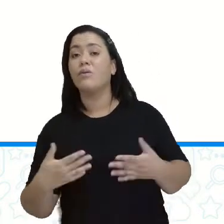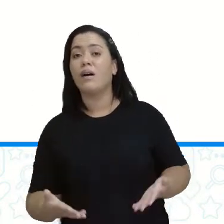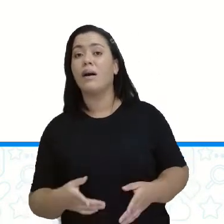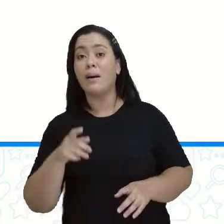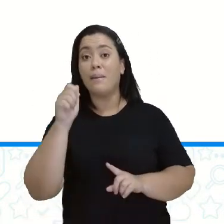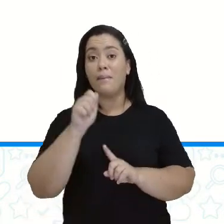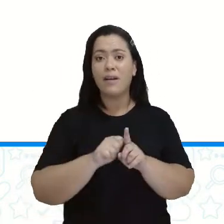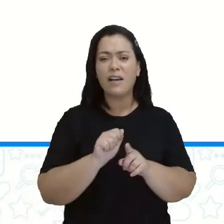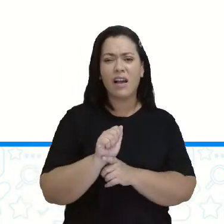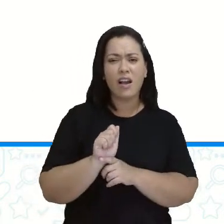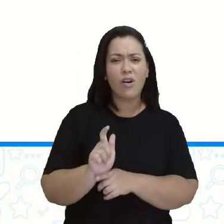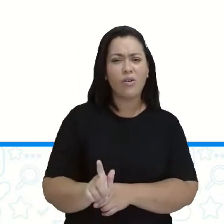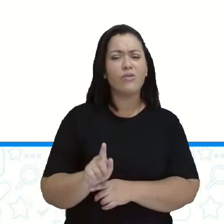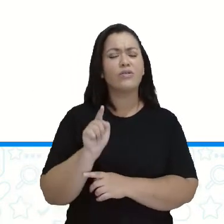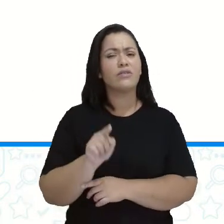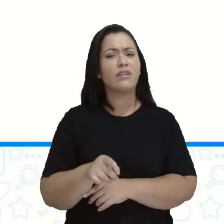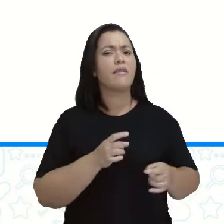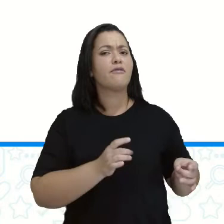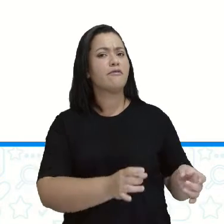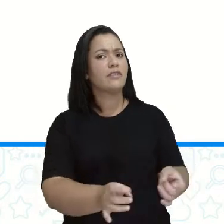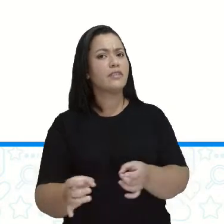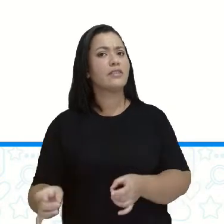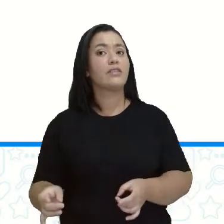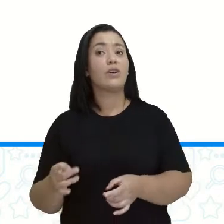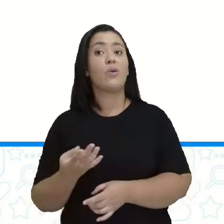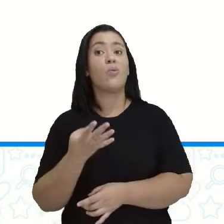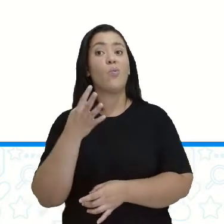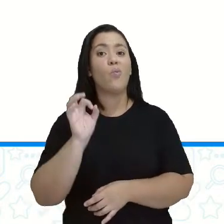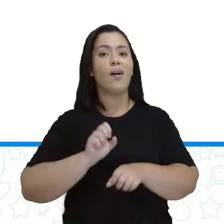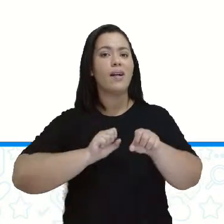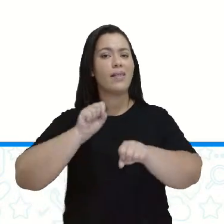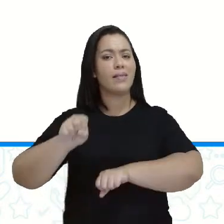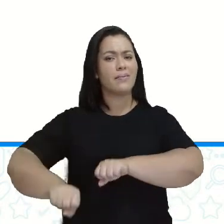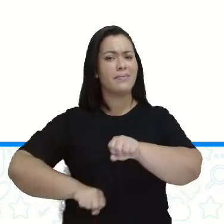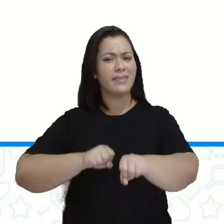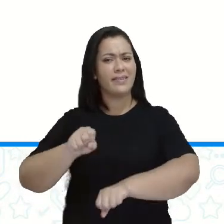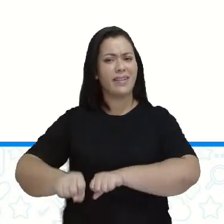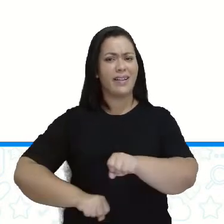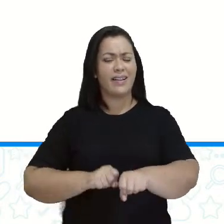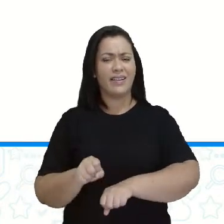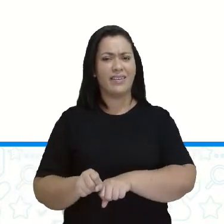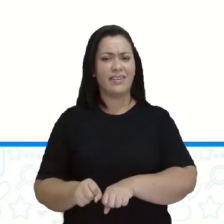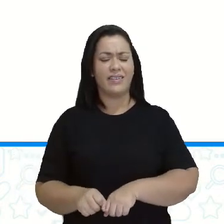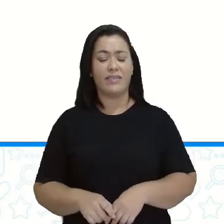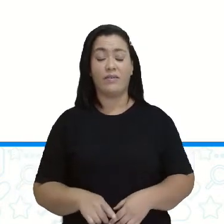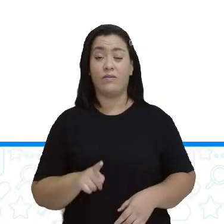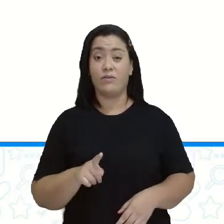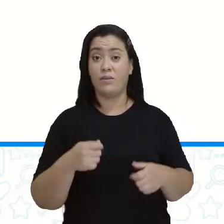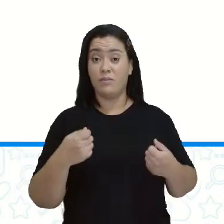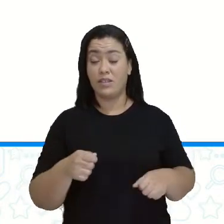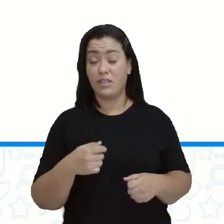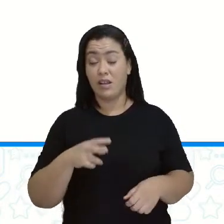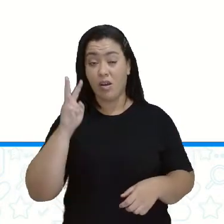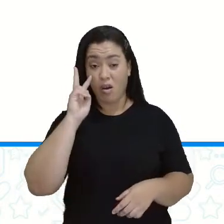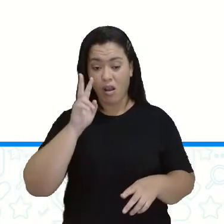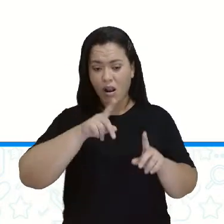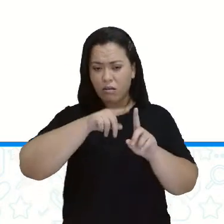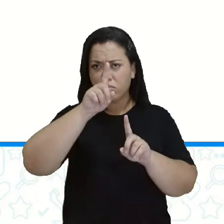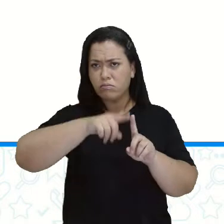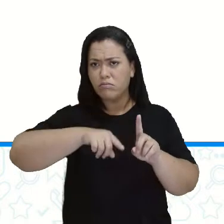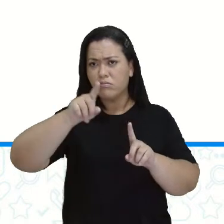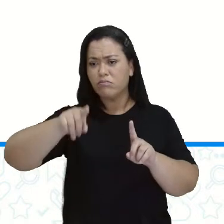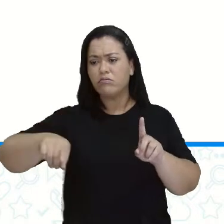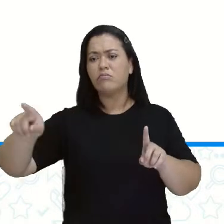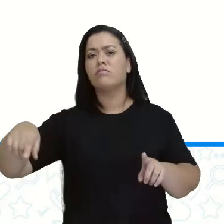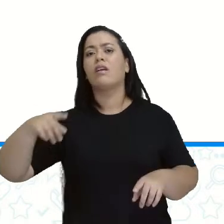de agosto foram vendidos 40 bicicletas. Você teria que olhar no gráfico a barrinha